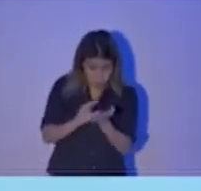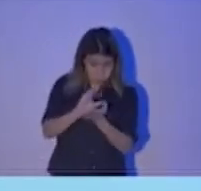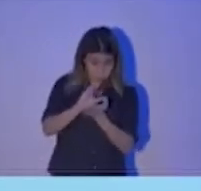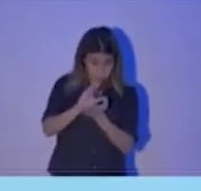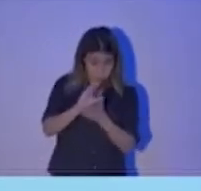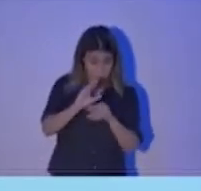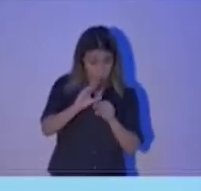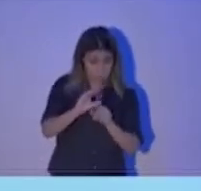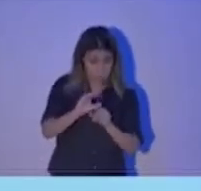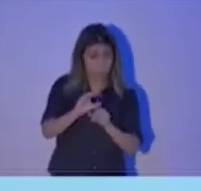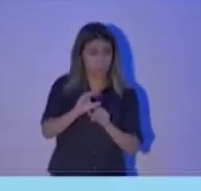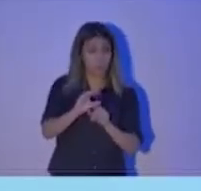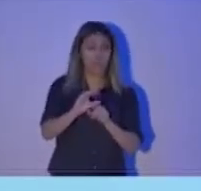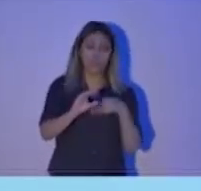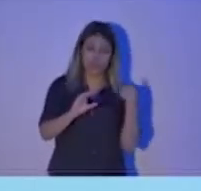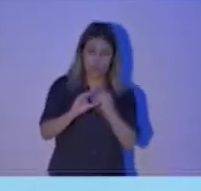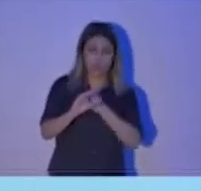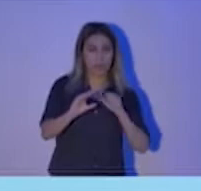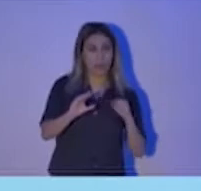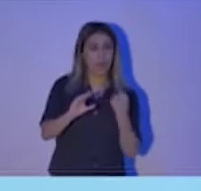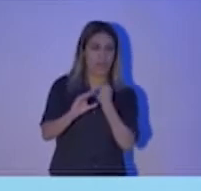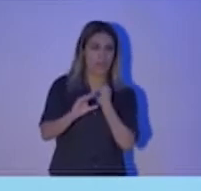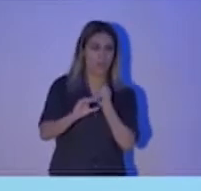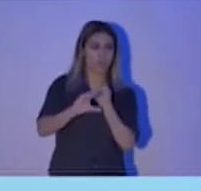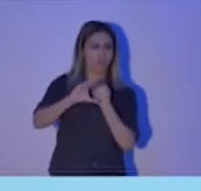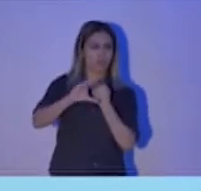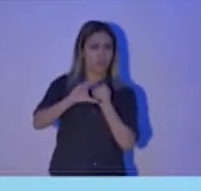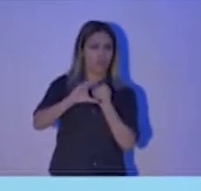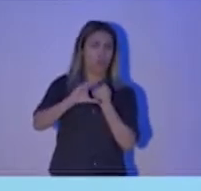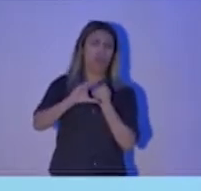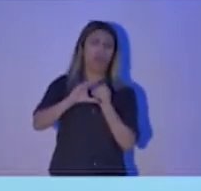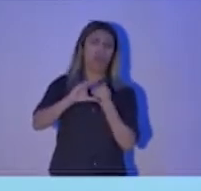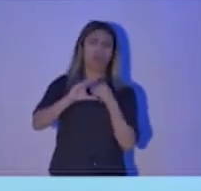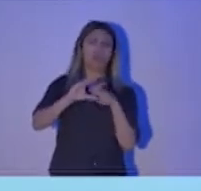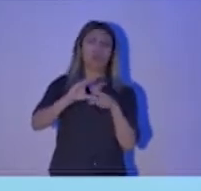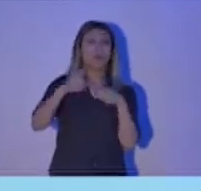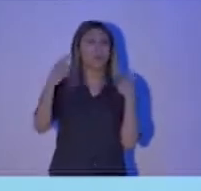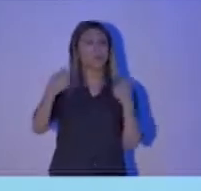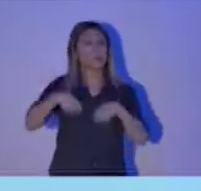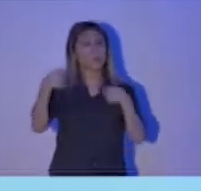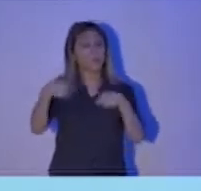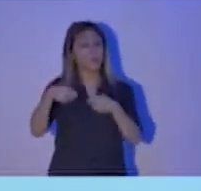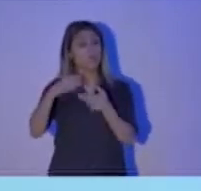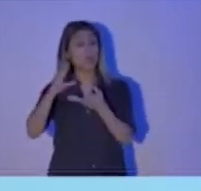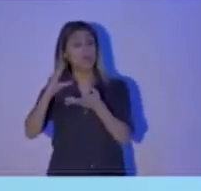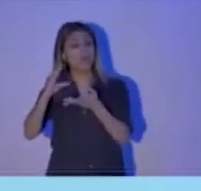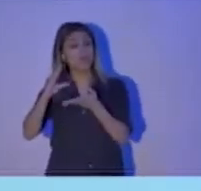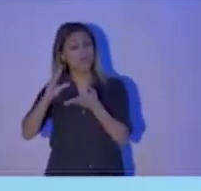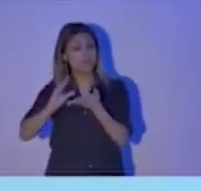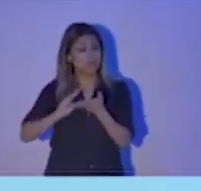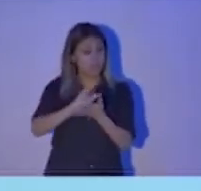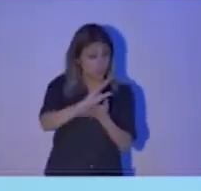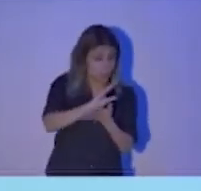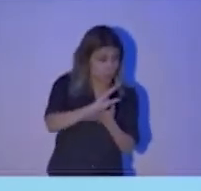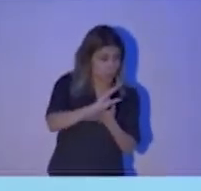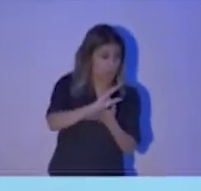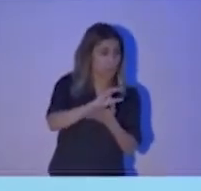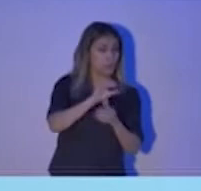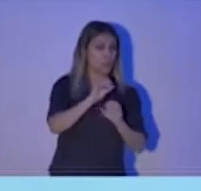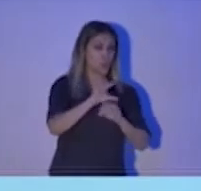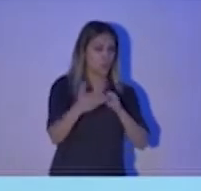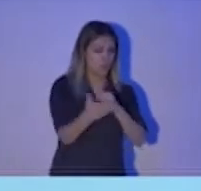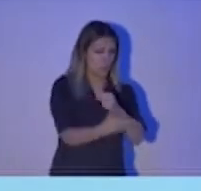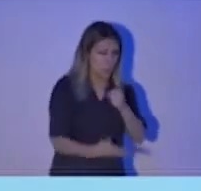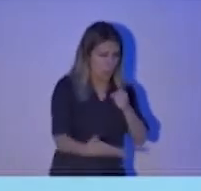isso, a reorganização. E o que eu acho importante, gostaria que essa ficasse como central na posição da Undime, a mudança